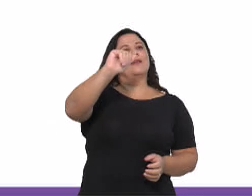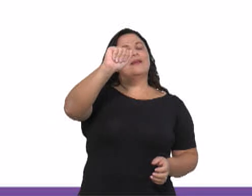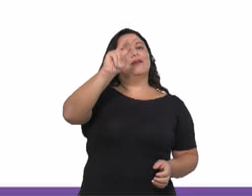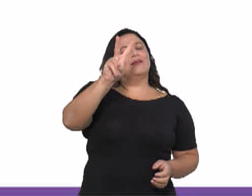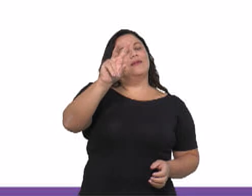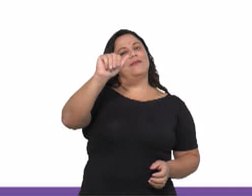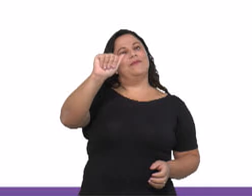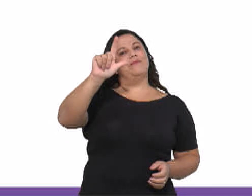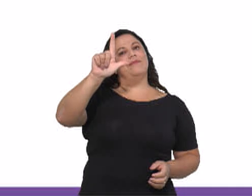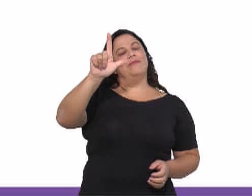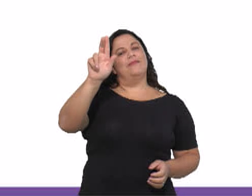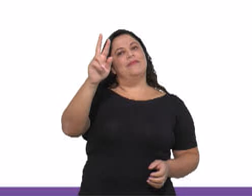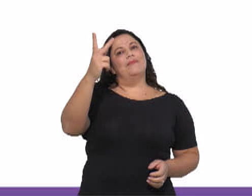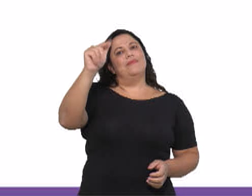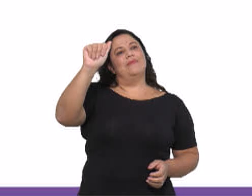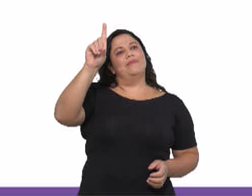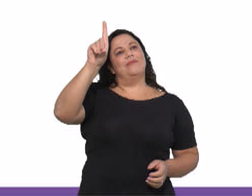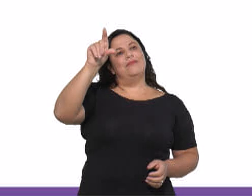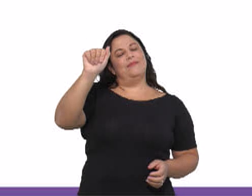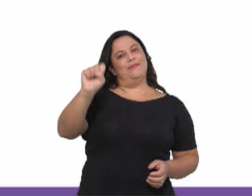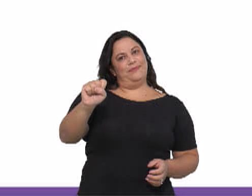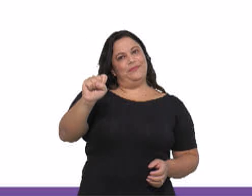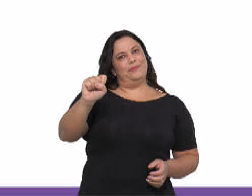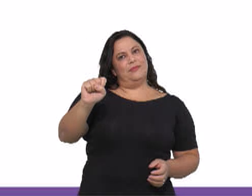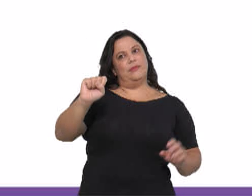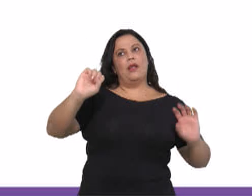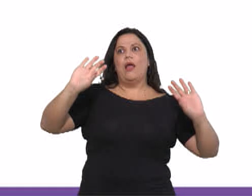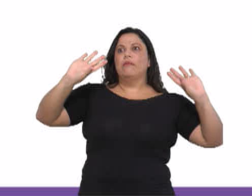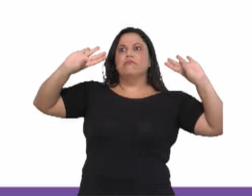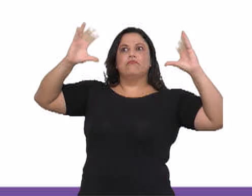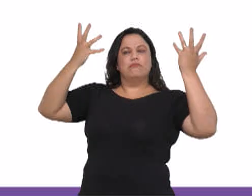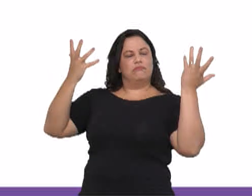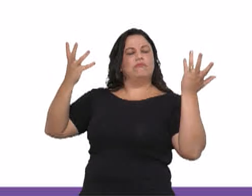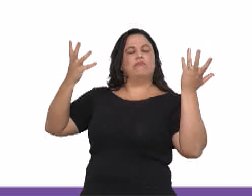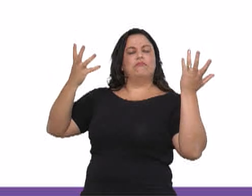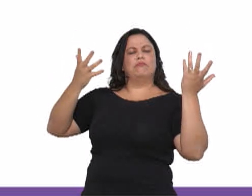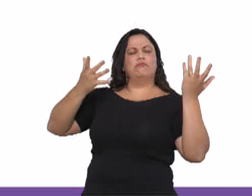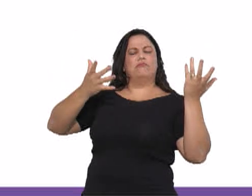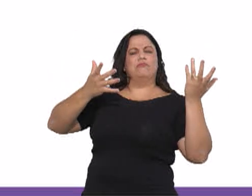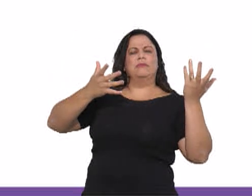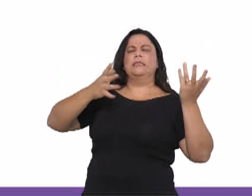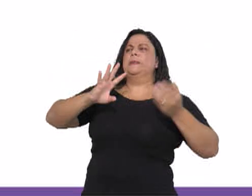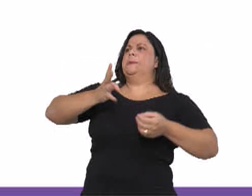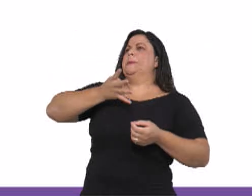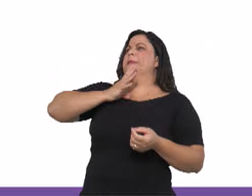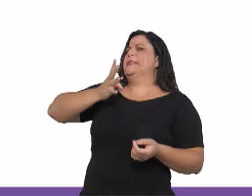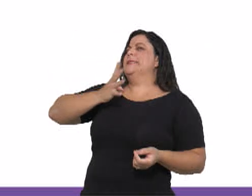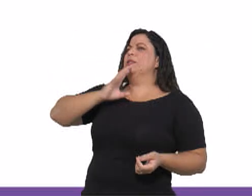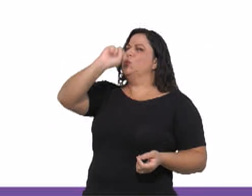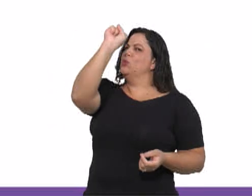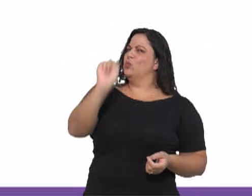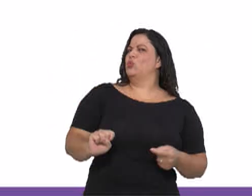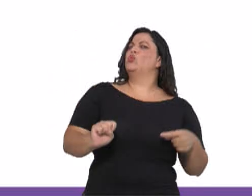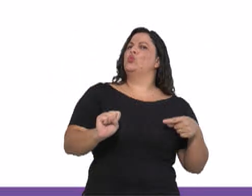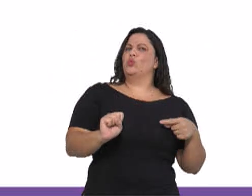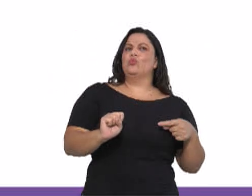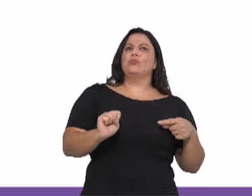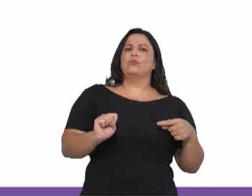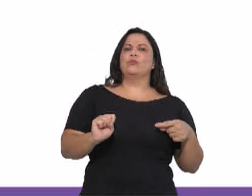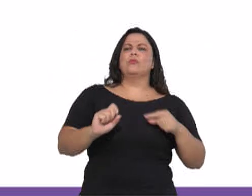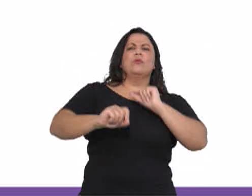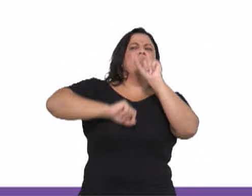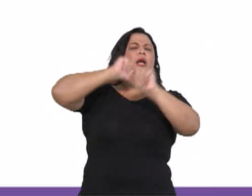Cavalhadas. Esta é uma festa bem conhecida aqui no sul do Brasil. As cavalhadas são representações